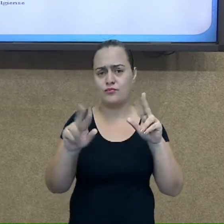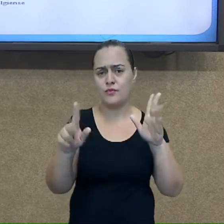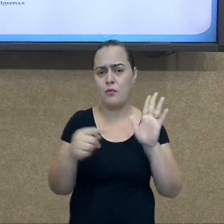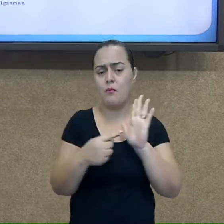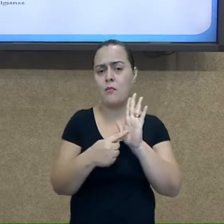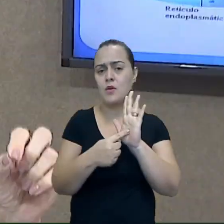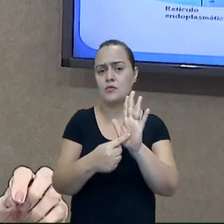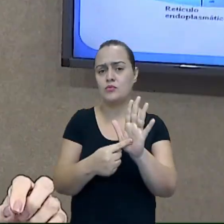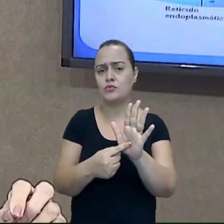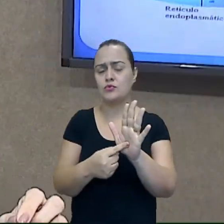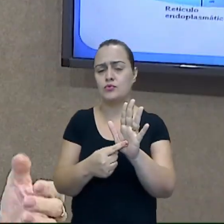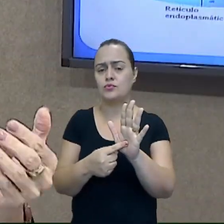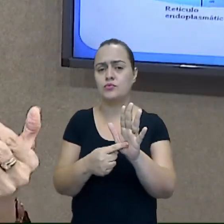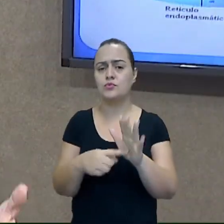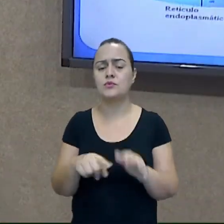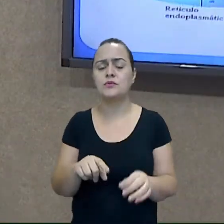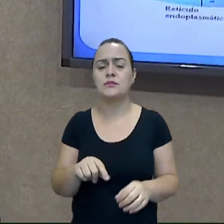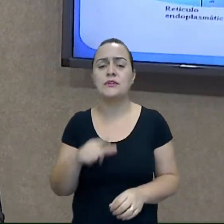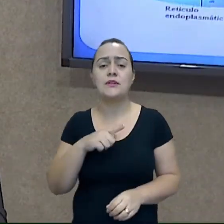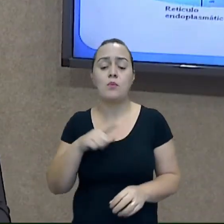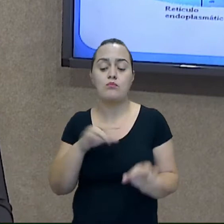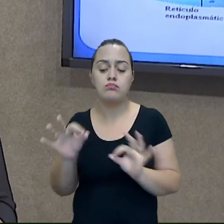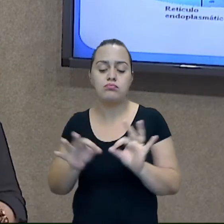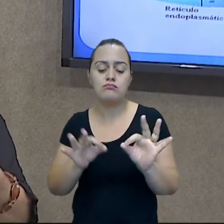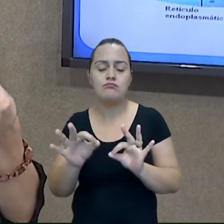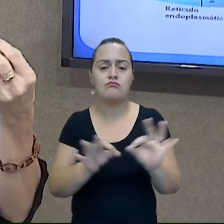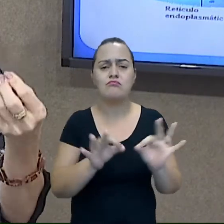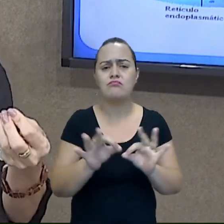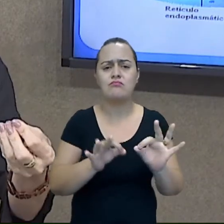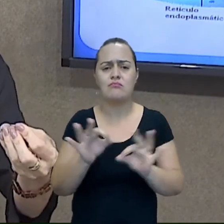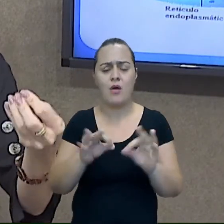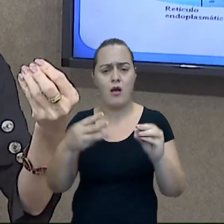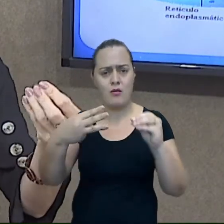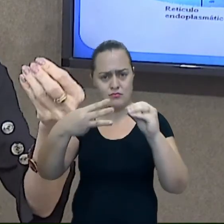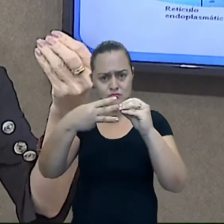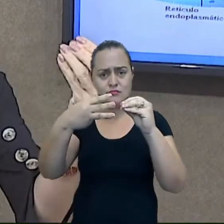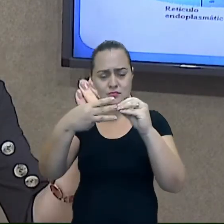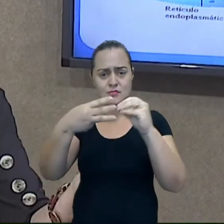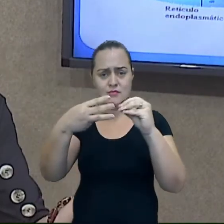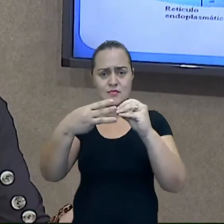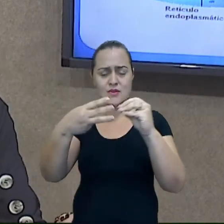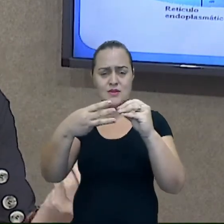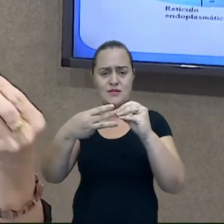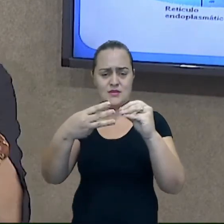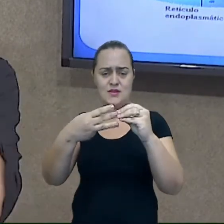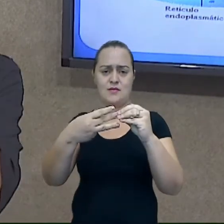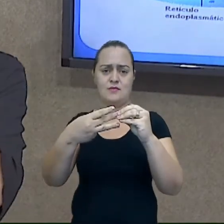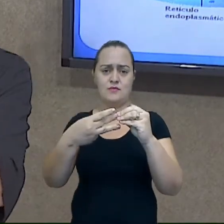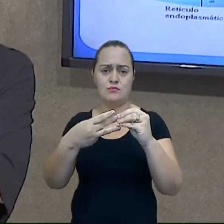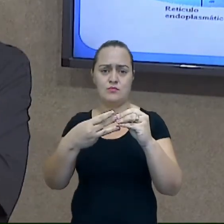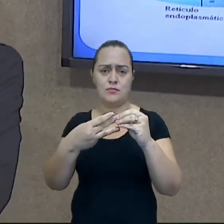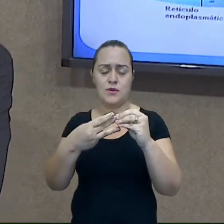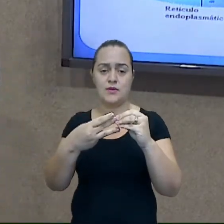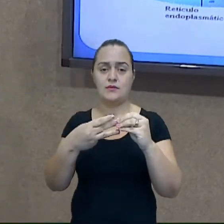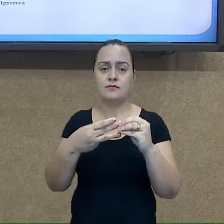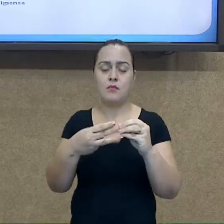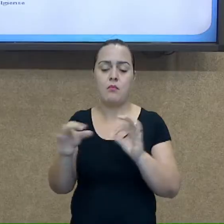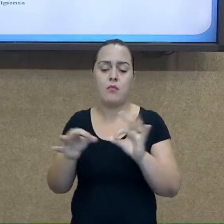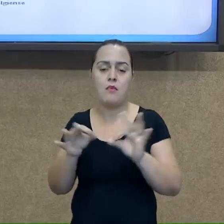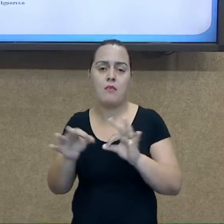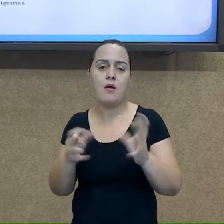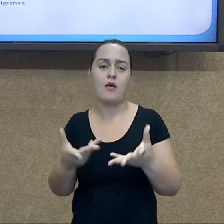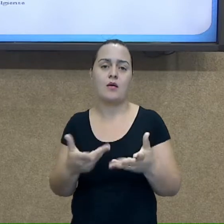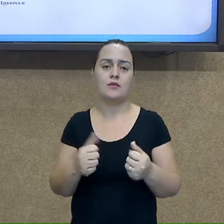chama organelas citoplasmáticas. É como se essas organelas fossem os funcionários